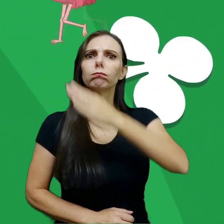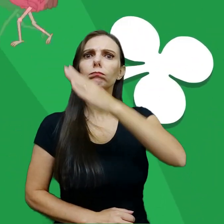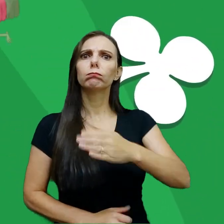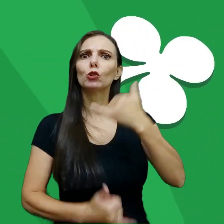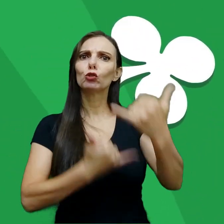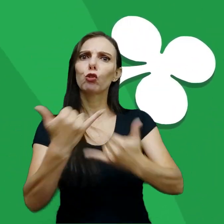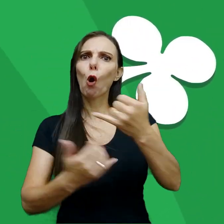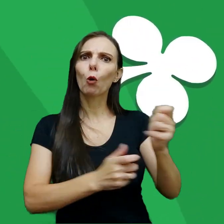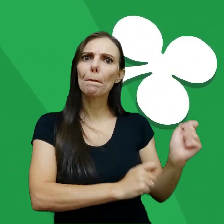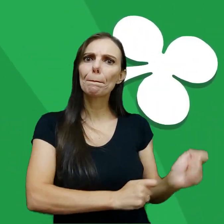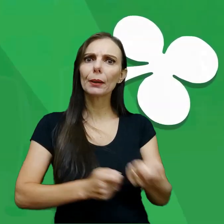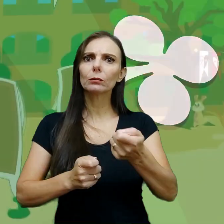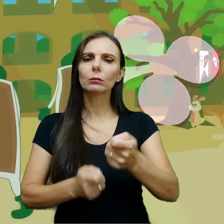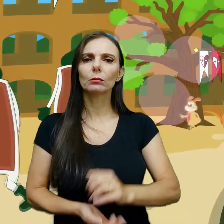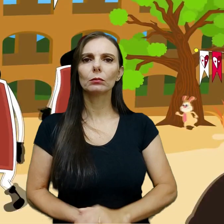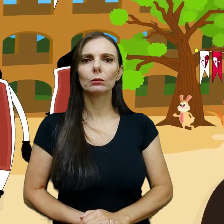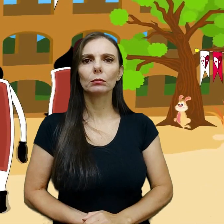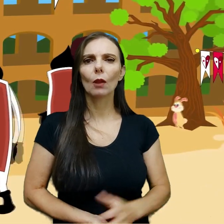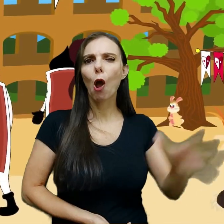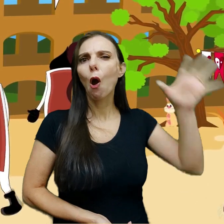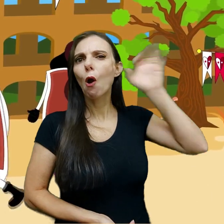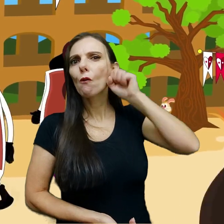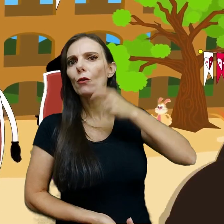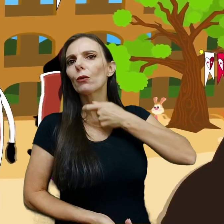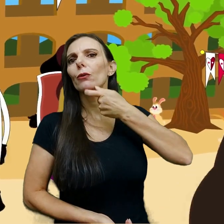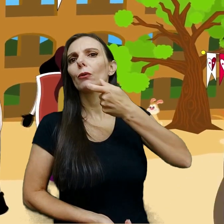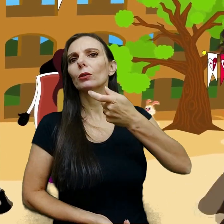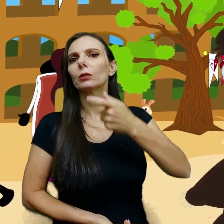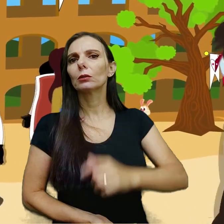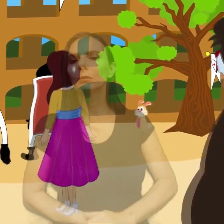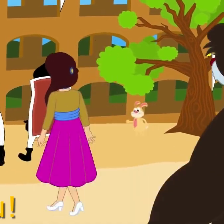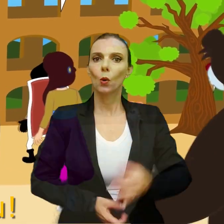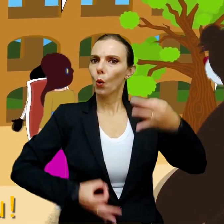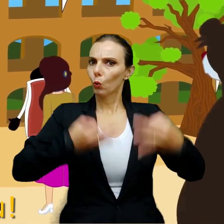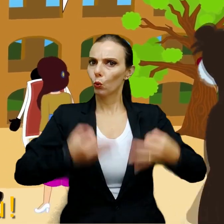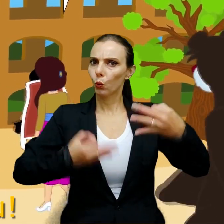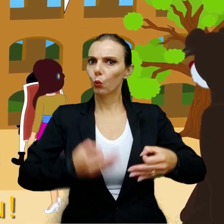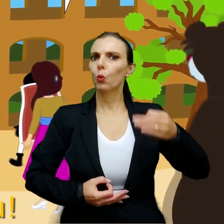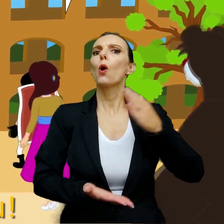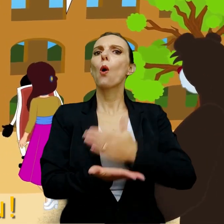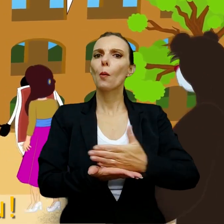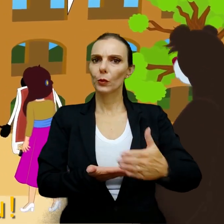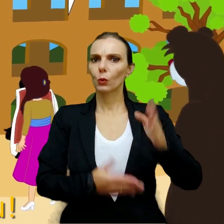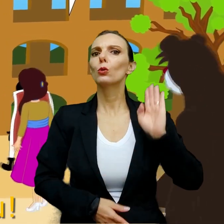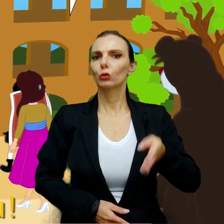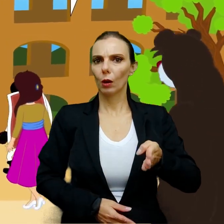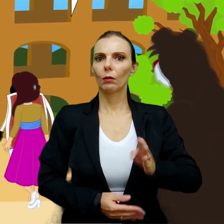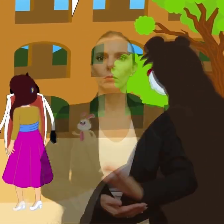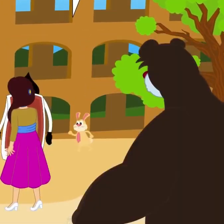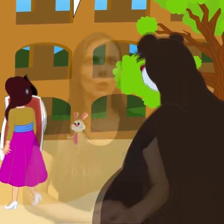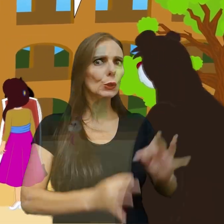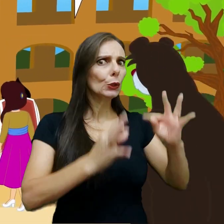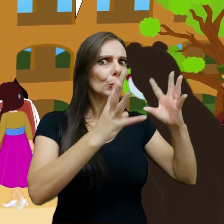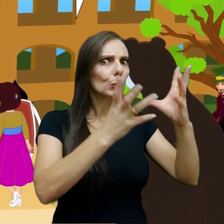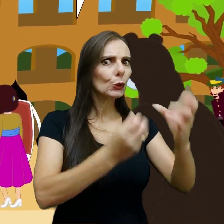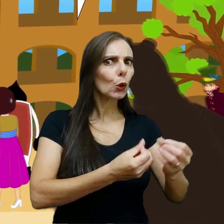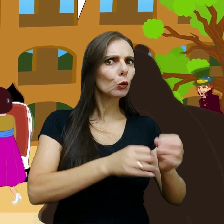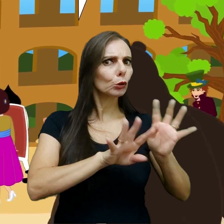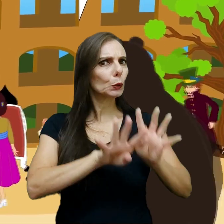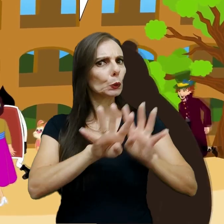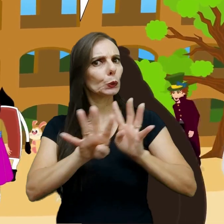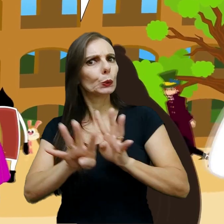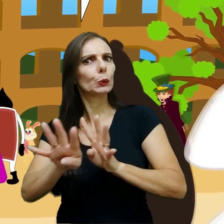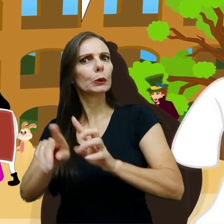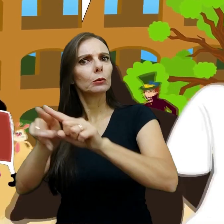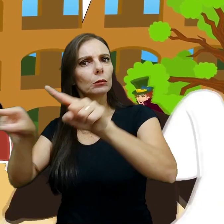que cancelou o jogo de cricket. Se ouviu uma grande voz: O julgamento já começou! Todo mundo